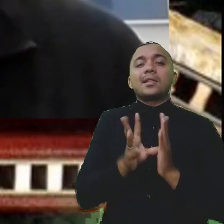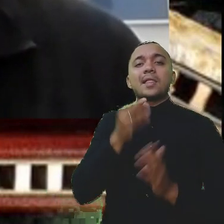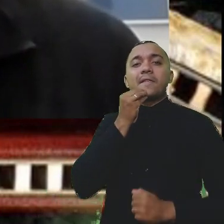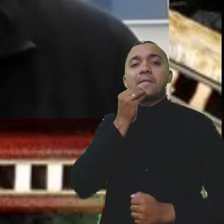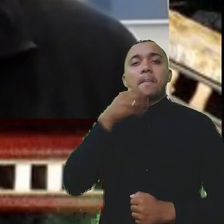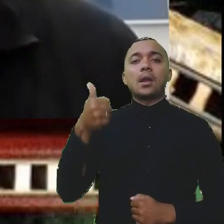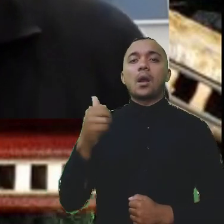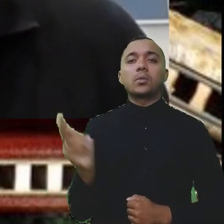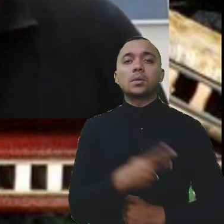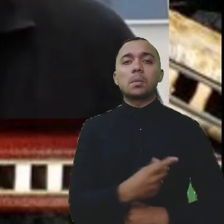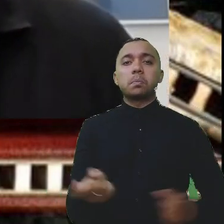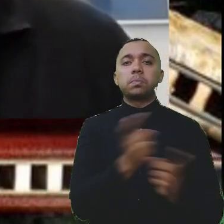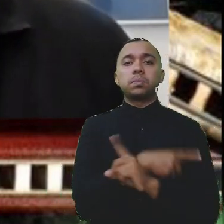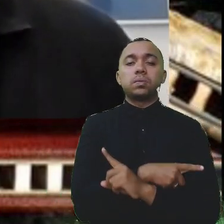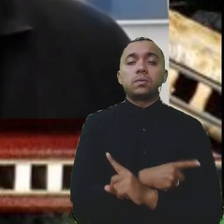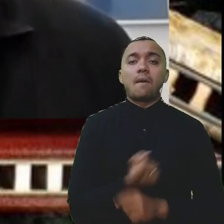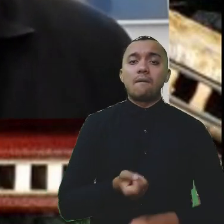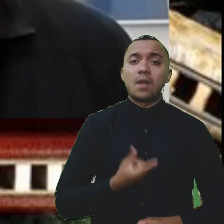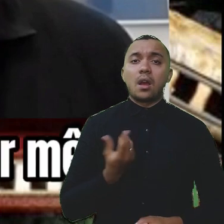inversão de valor. As pessoas